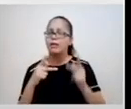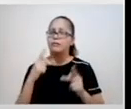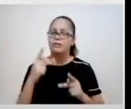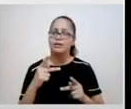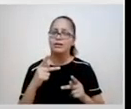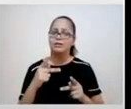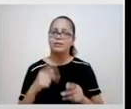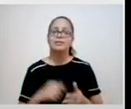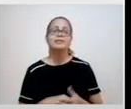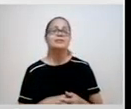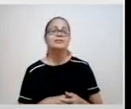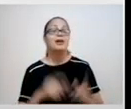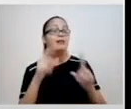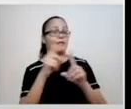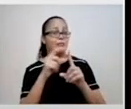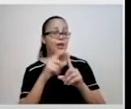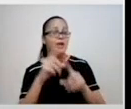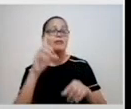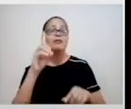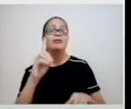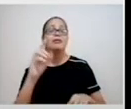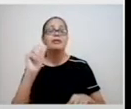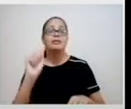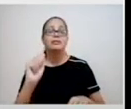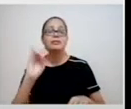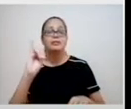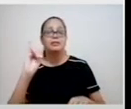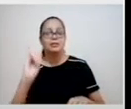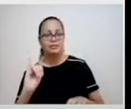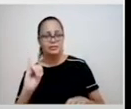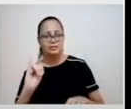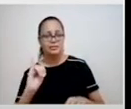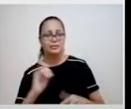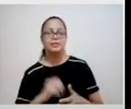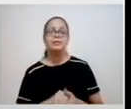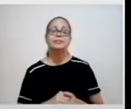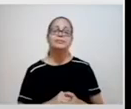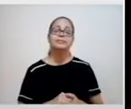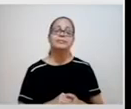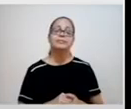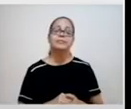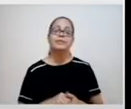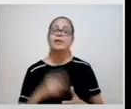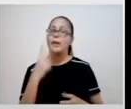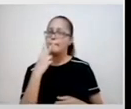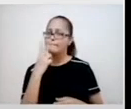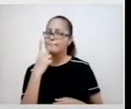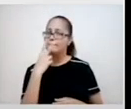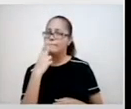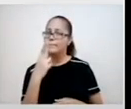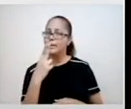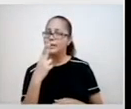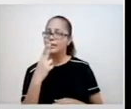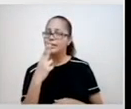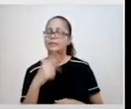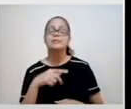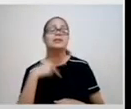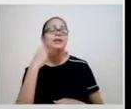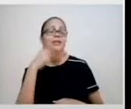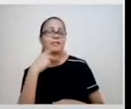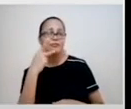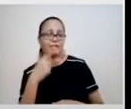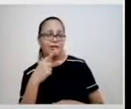daí, né? E aí, o uso reiterado várias vezes desse daí parece que é um texto muito mais falado do